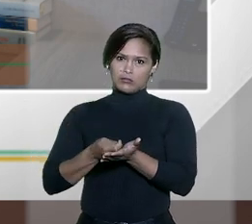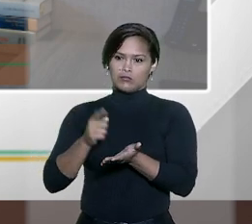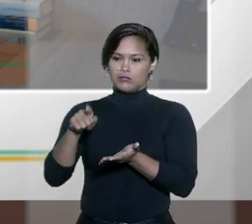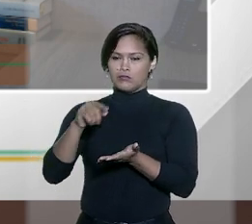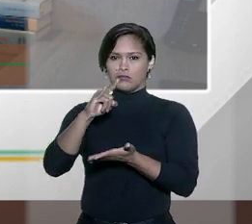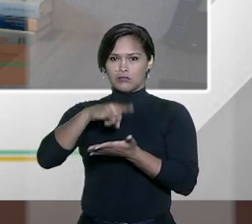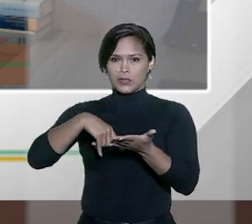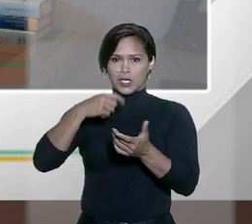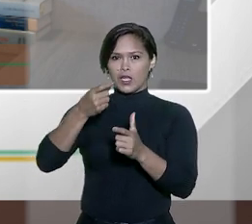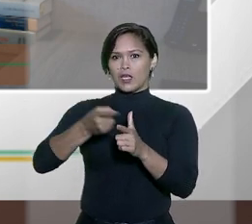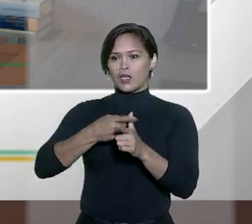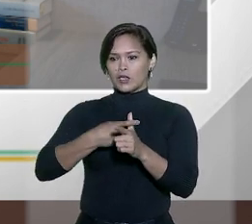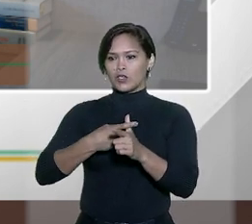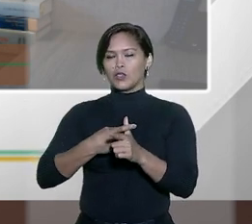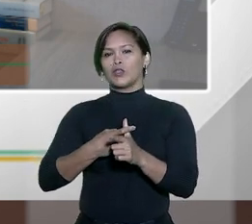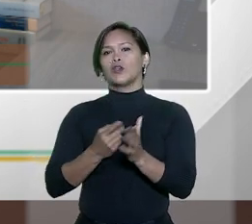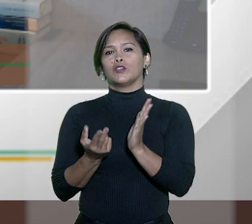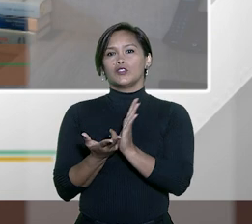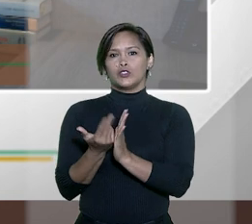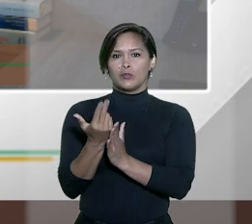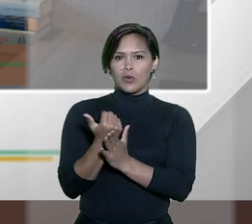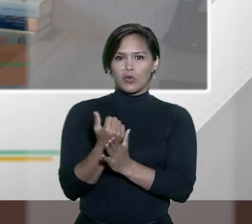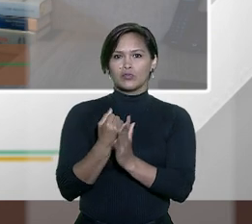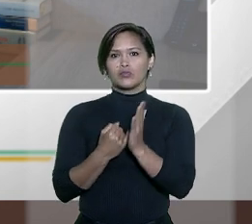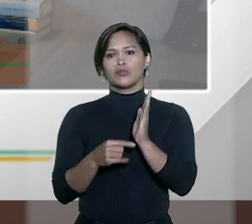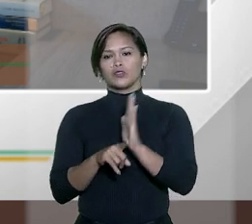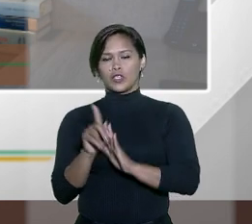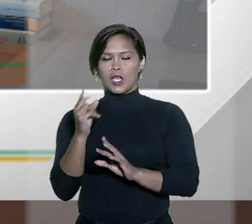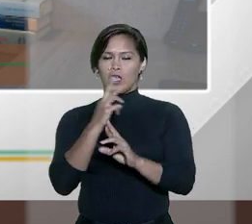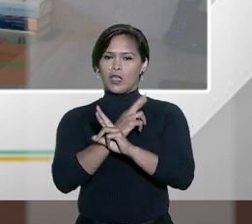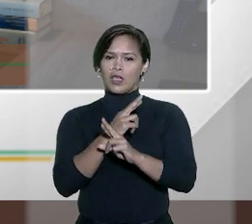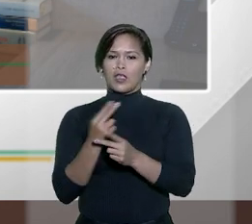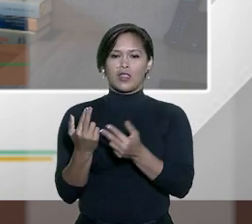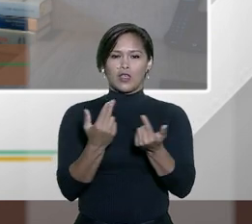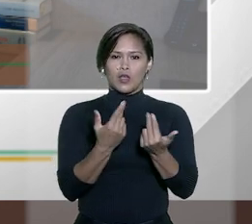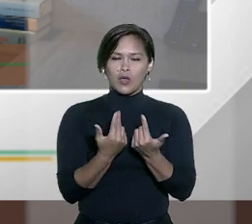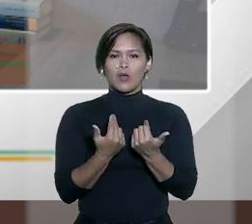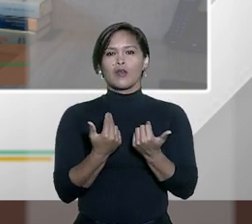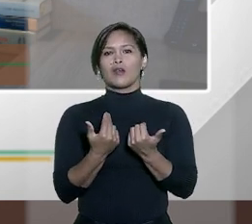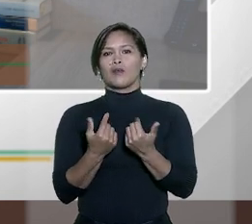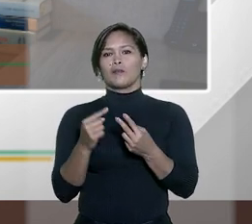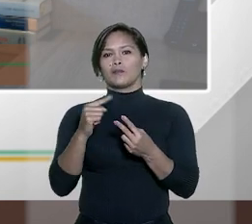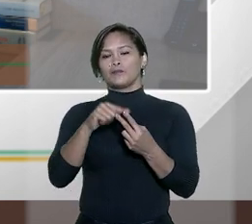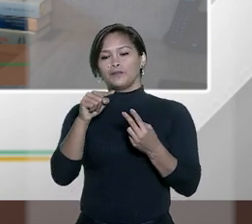aquele precatório ter incidência de imposto de renda de acordo com a legislação tributária aplicável, né?